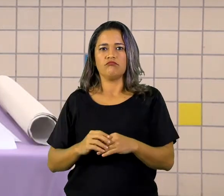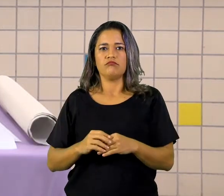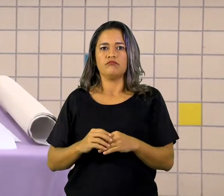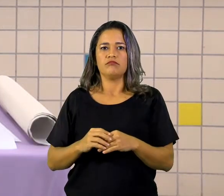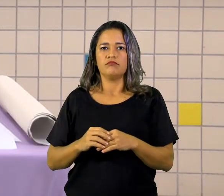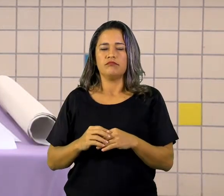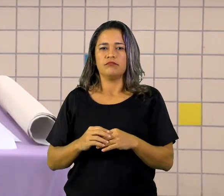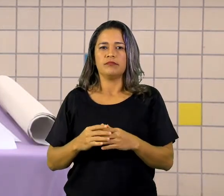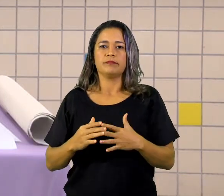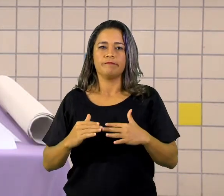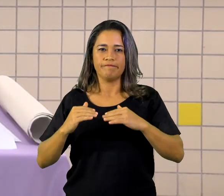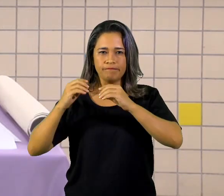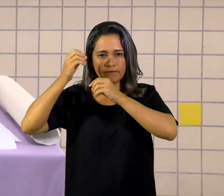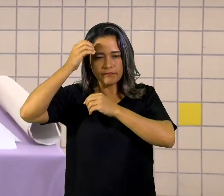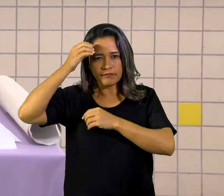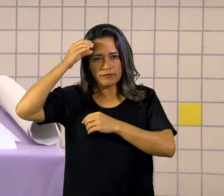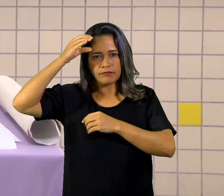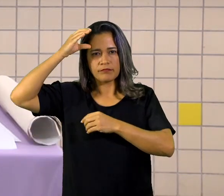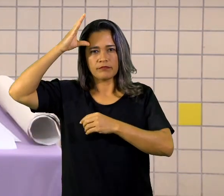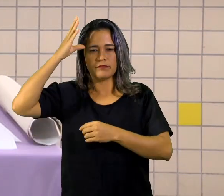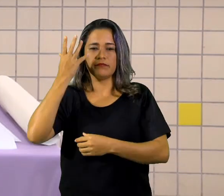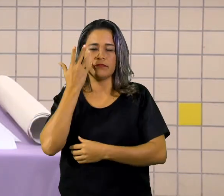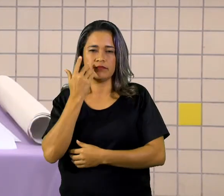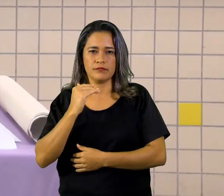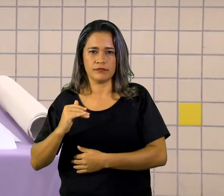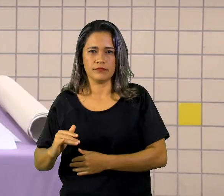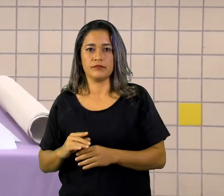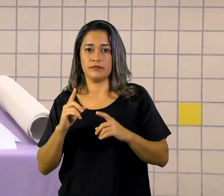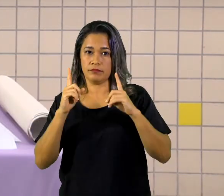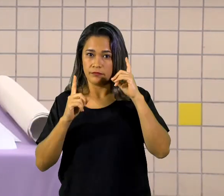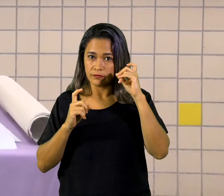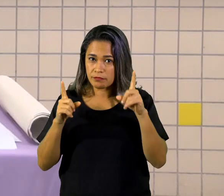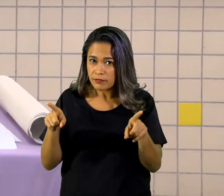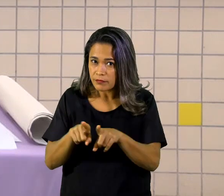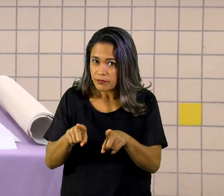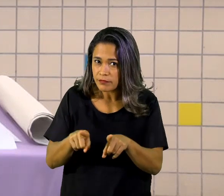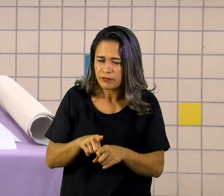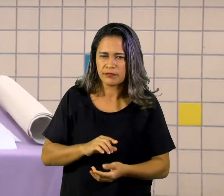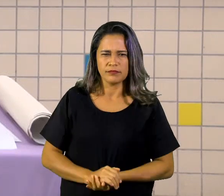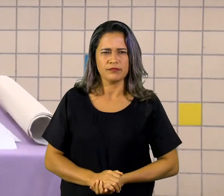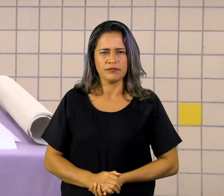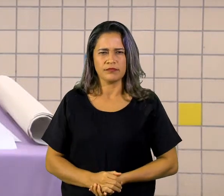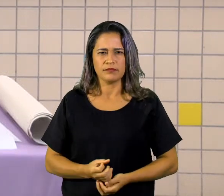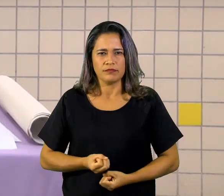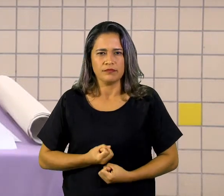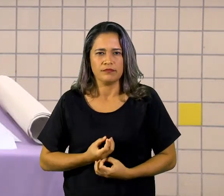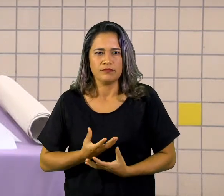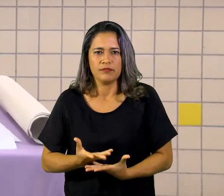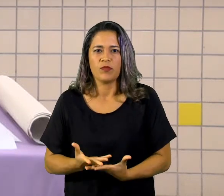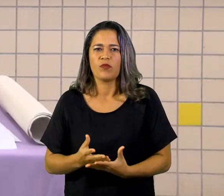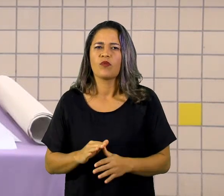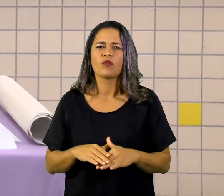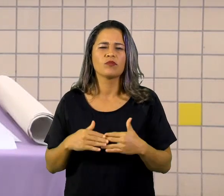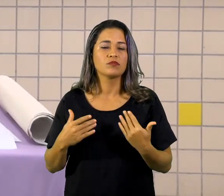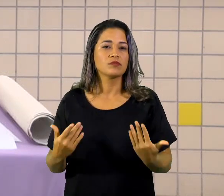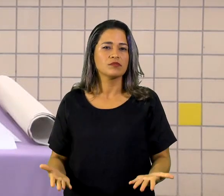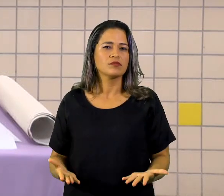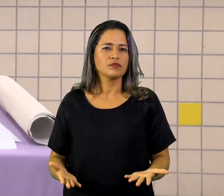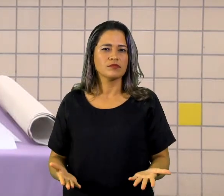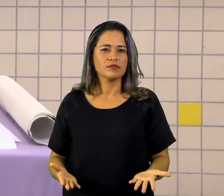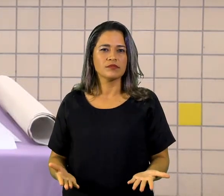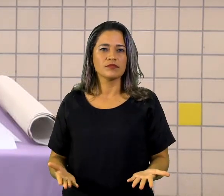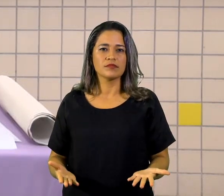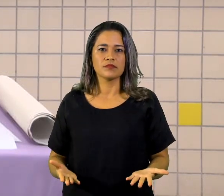da criança, a forma de expressão. Então você tem que pensar, quais riscadores eu posso oferecer para a minha criança?